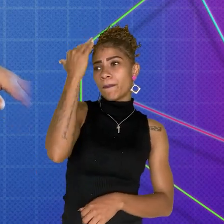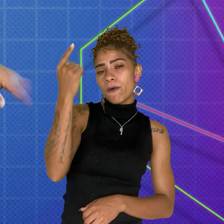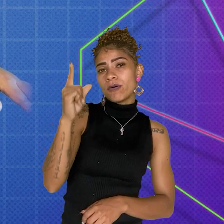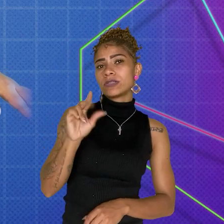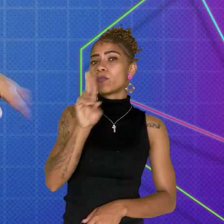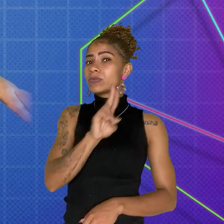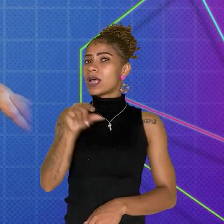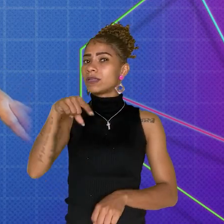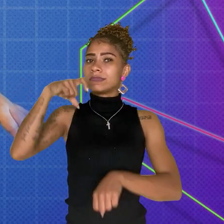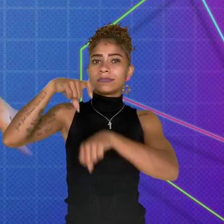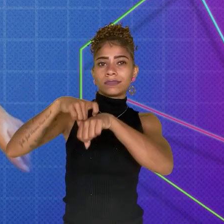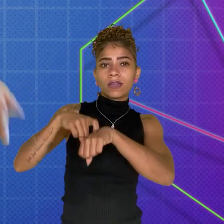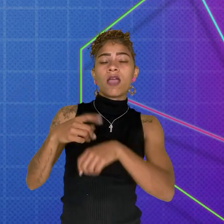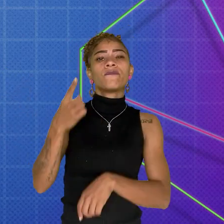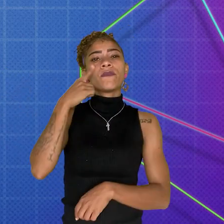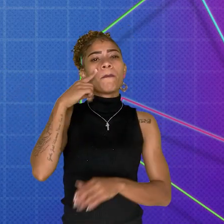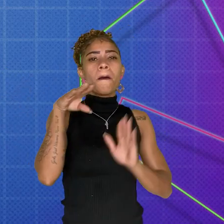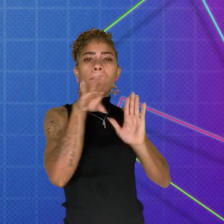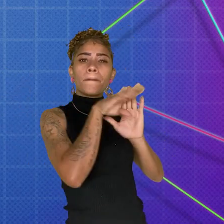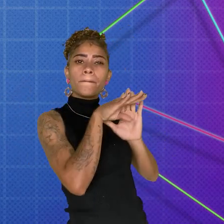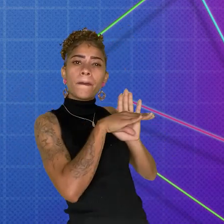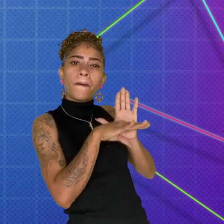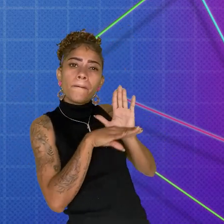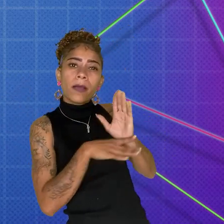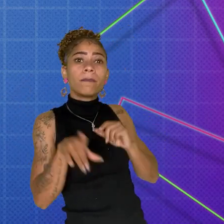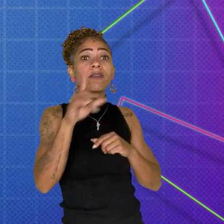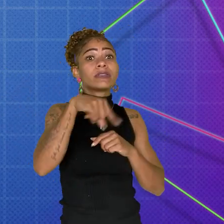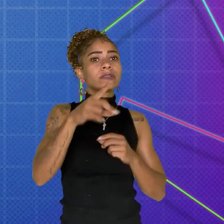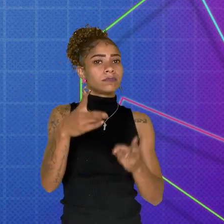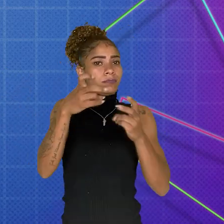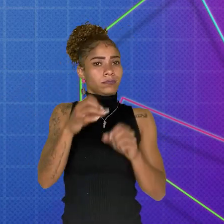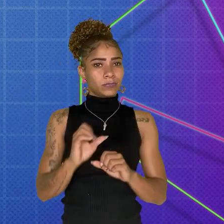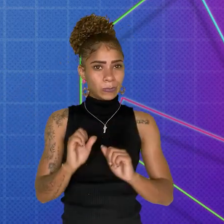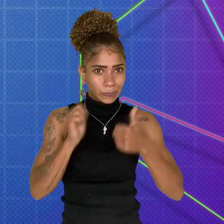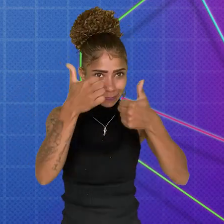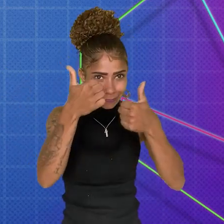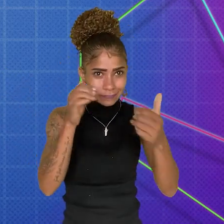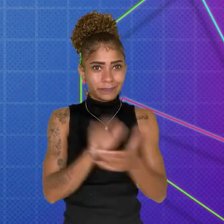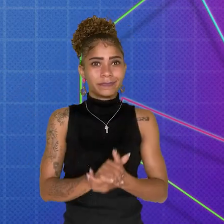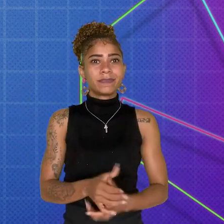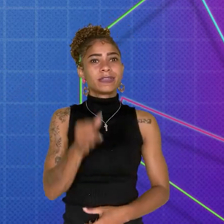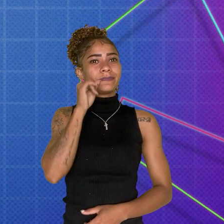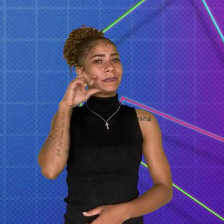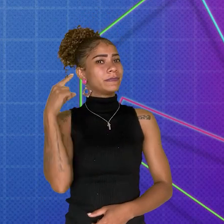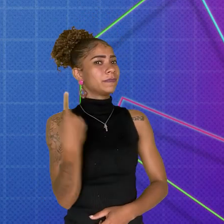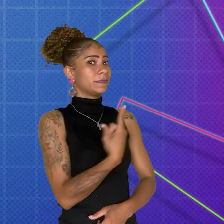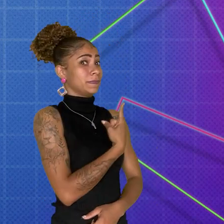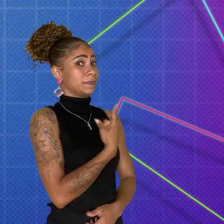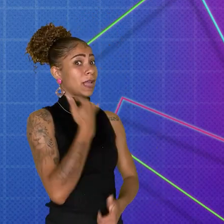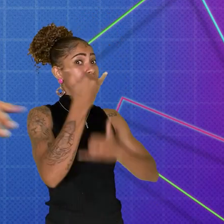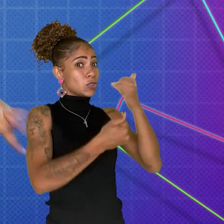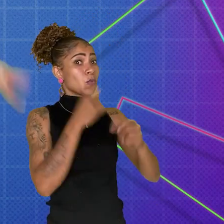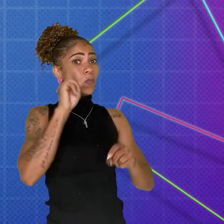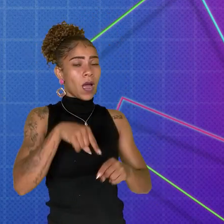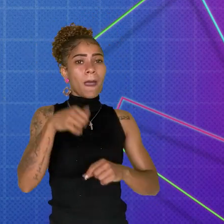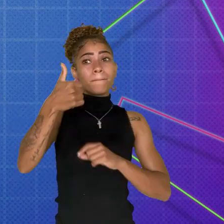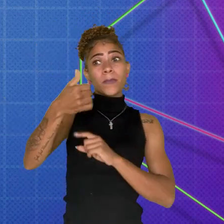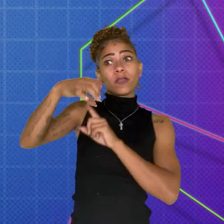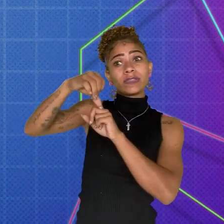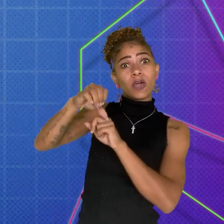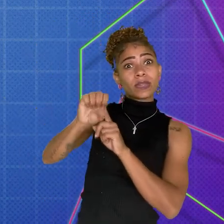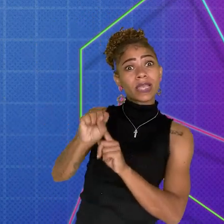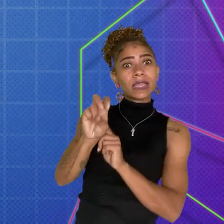em todos os tempos dos jogos. Vamos listar alguns exemplos desses para vocês aqui. Super Mario Bros. Esse jogo é